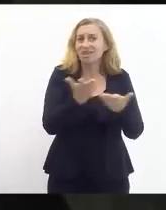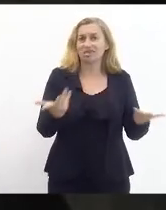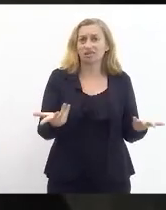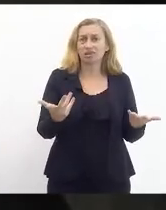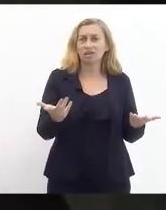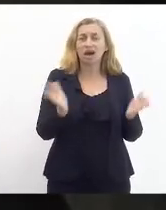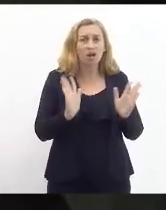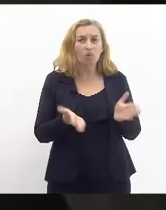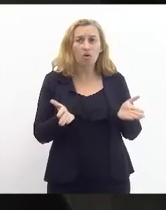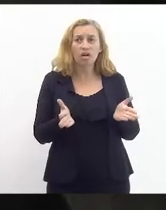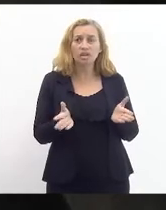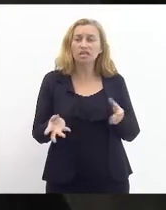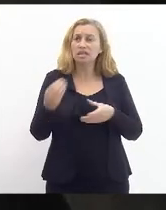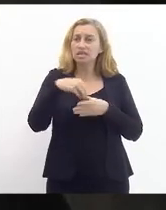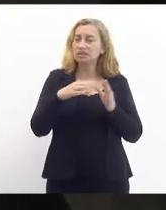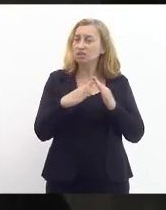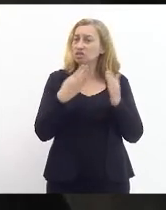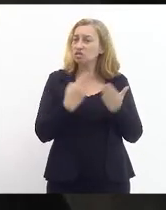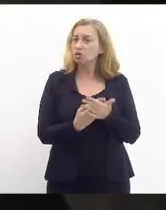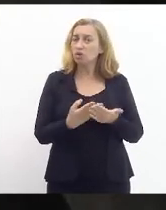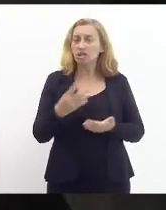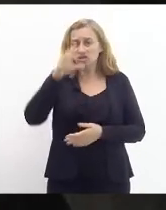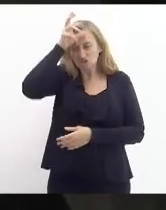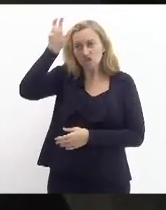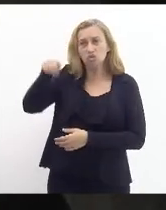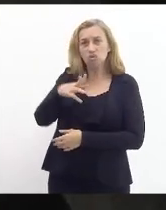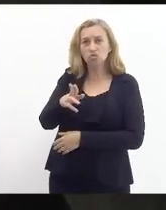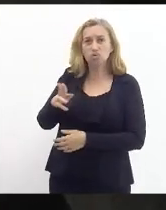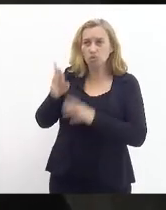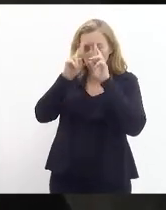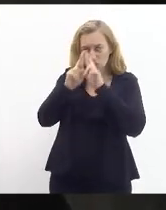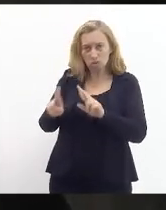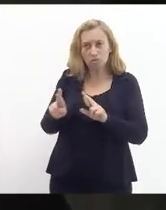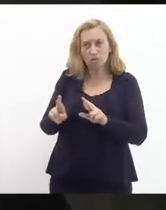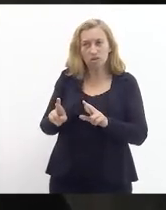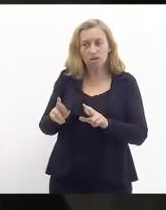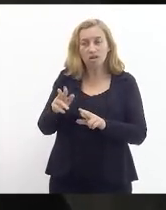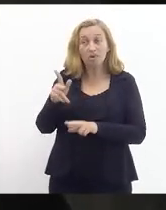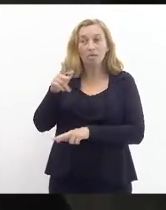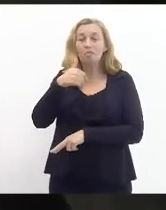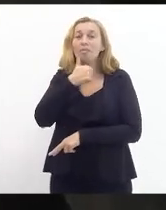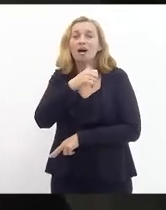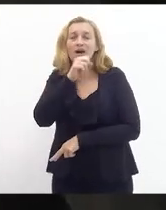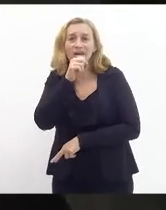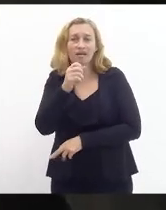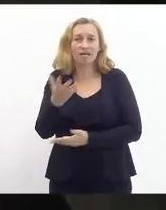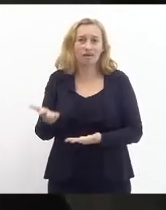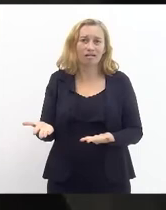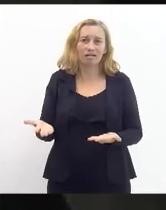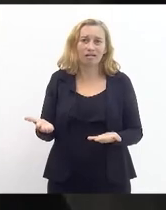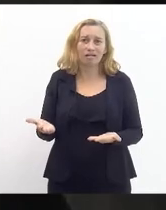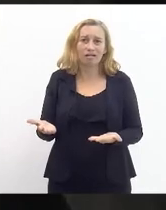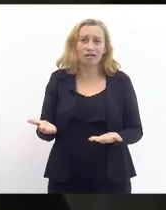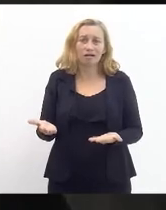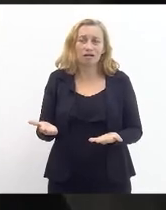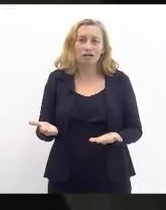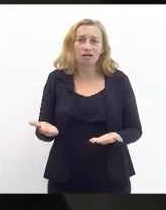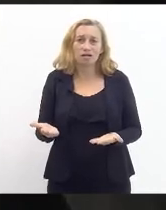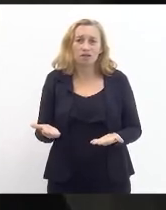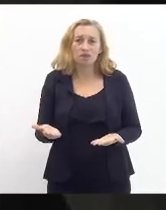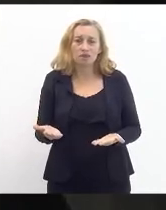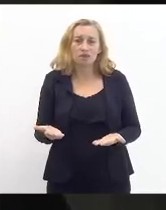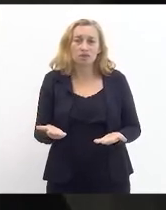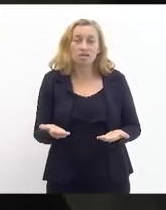E no entanto agora nós temos nas escolas te ajudou com todo respeito temos de mães mães que não